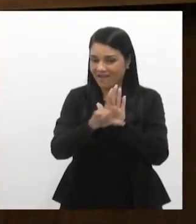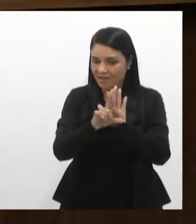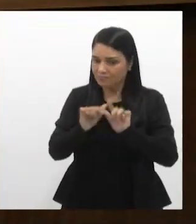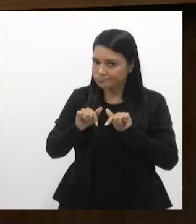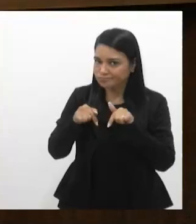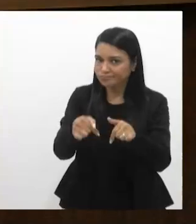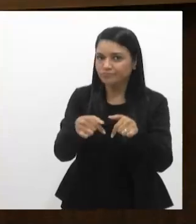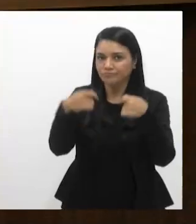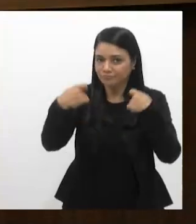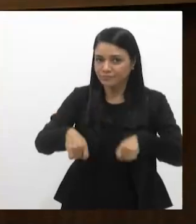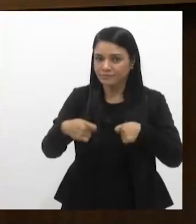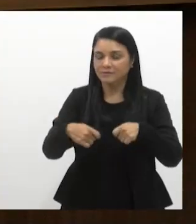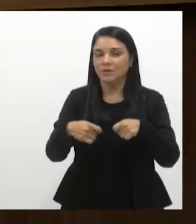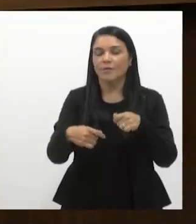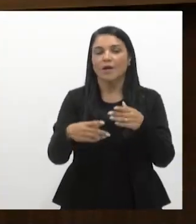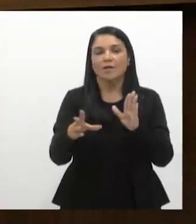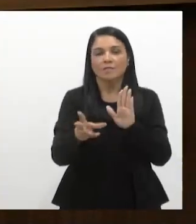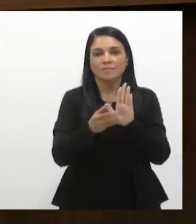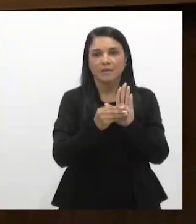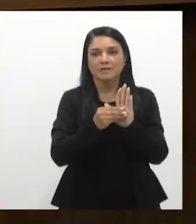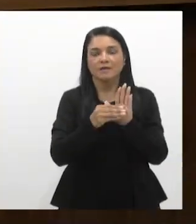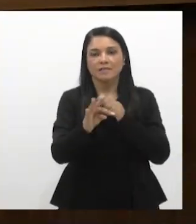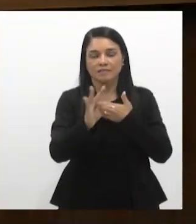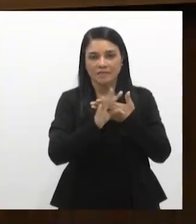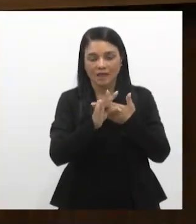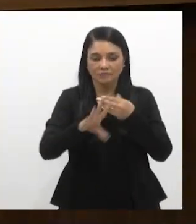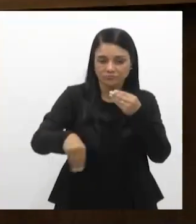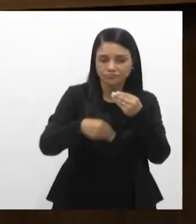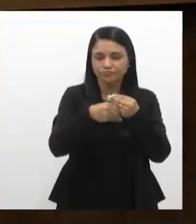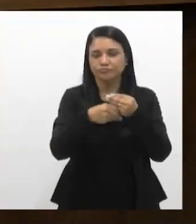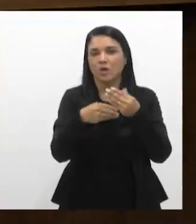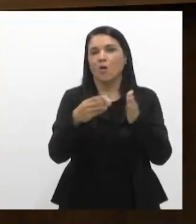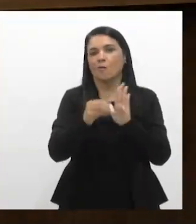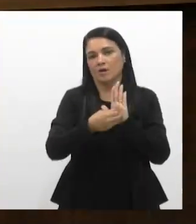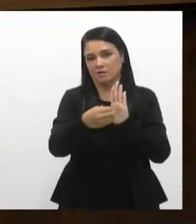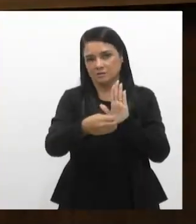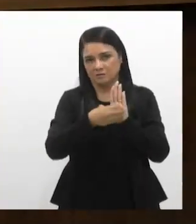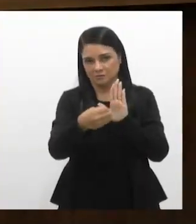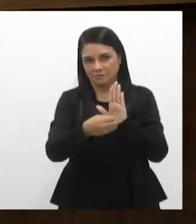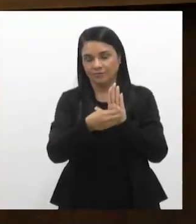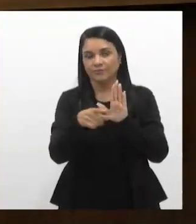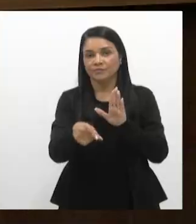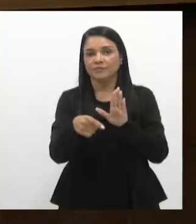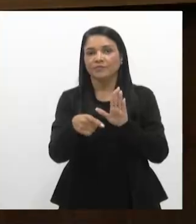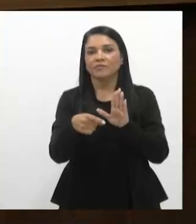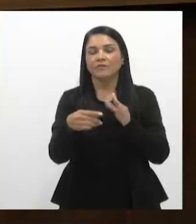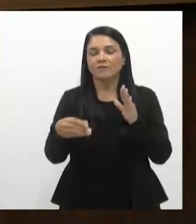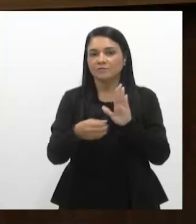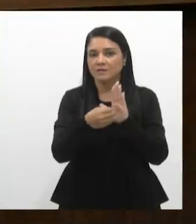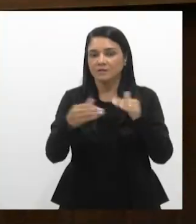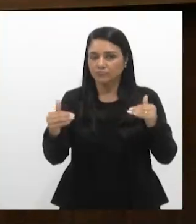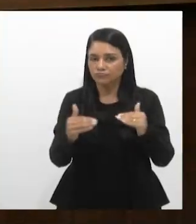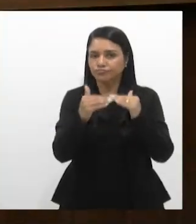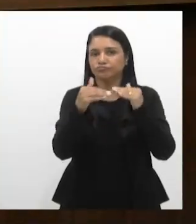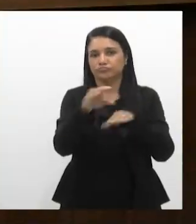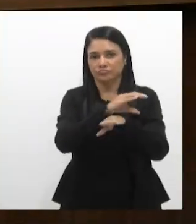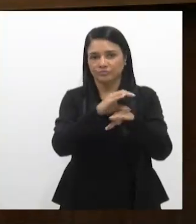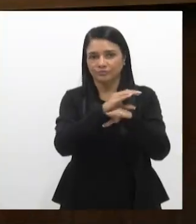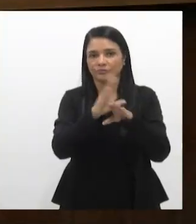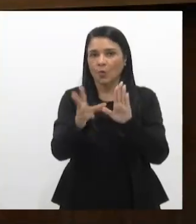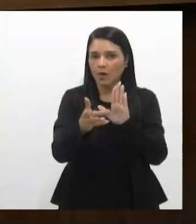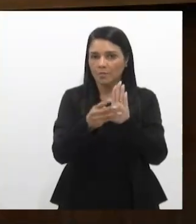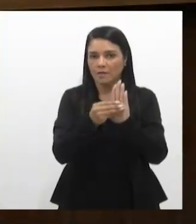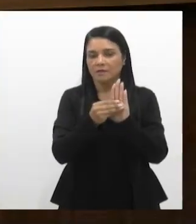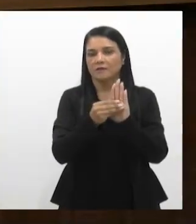regulamentada. Então, é uma emenda técnica do deputado Luiz Paulo, que também está sendo incorporada ao parecer, e aí, portanto, o parecer pela constitucionalidade com emendas e o